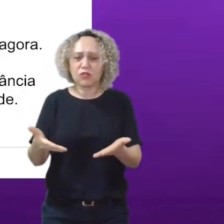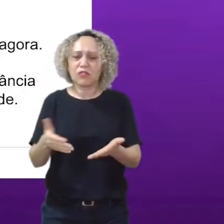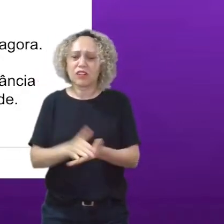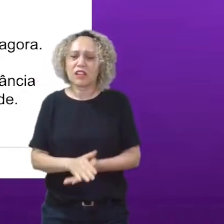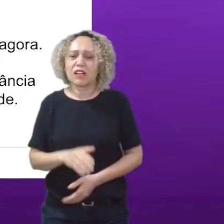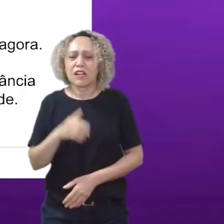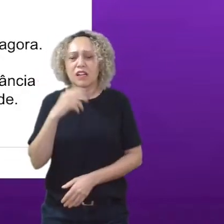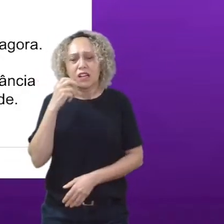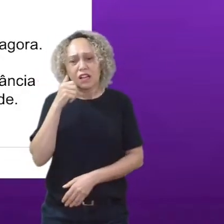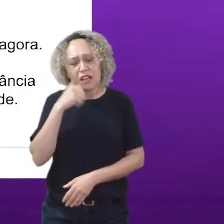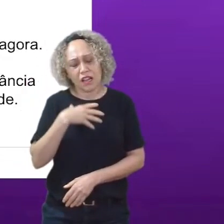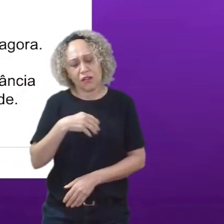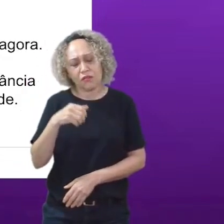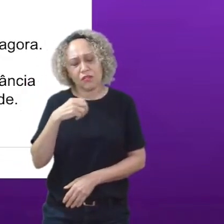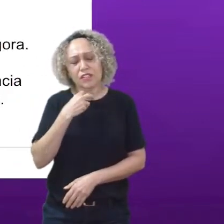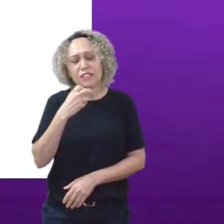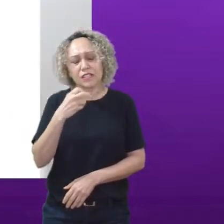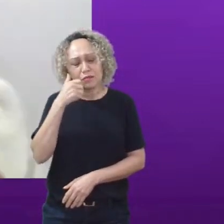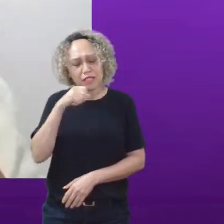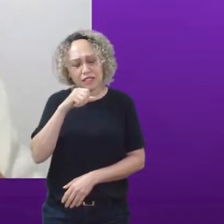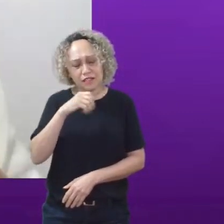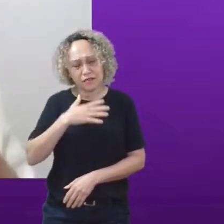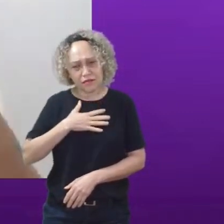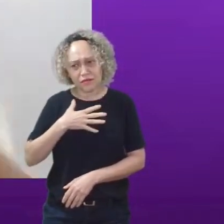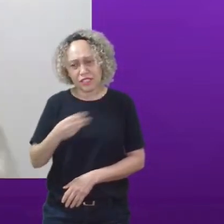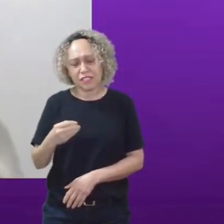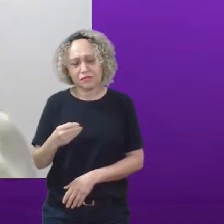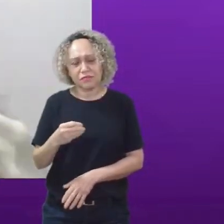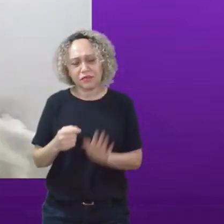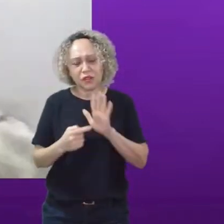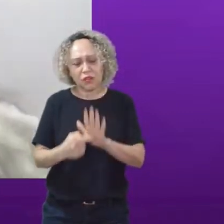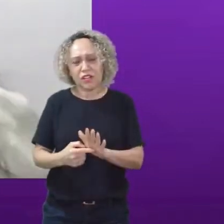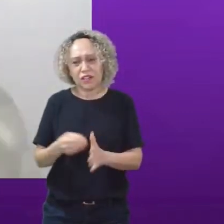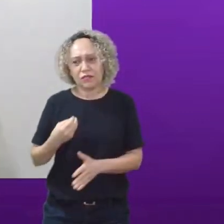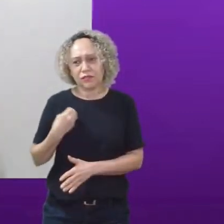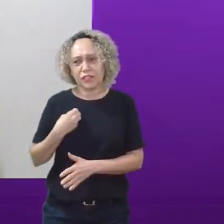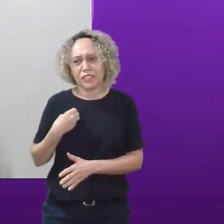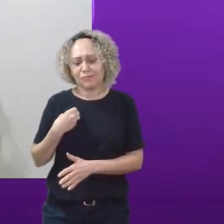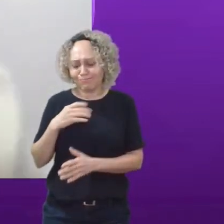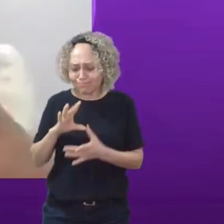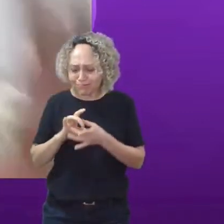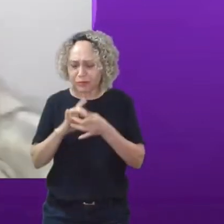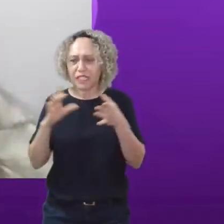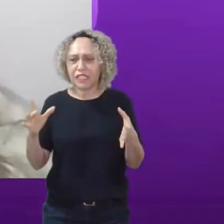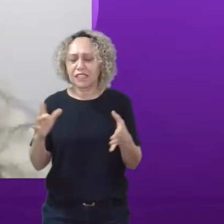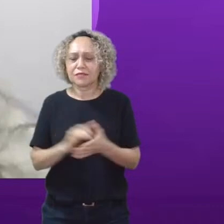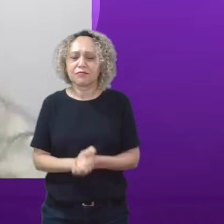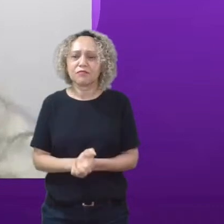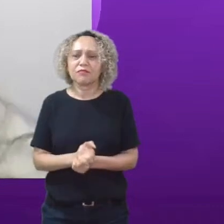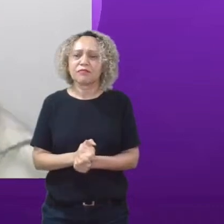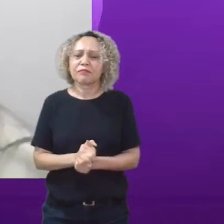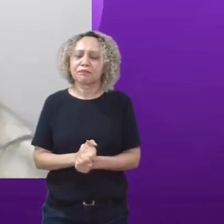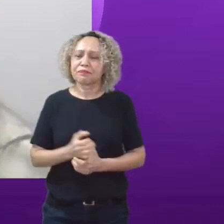ressonância do eco vida, liberdade. Bom, e esse poema, né, eu trato ele como uma síntese da poesia